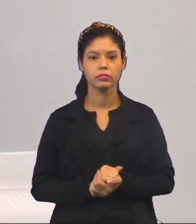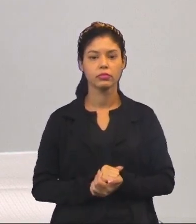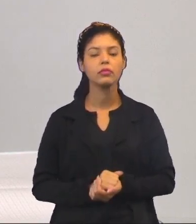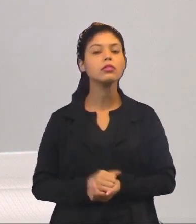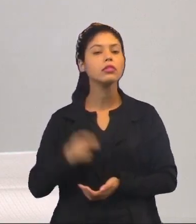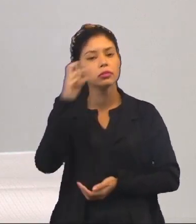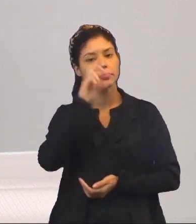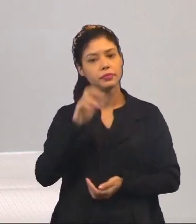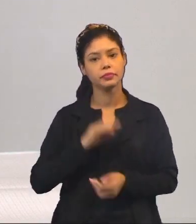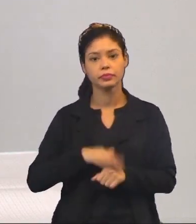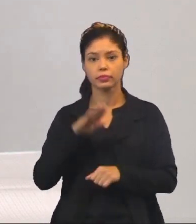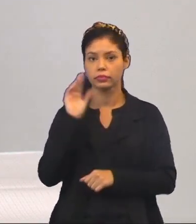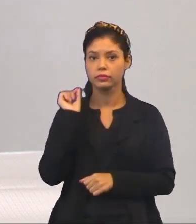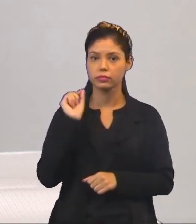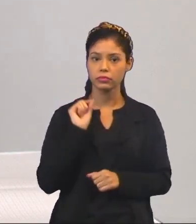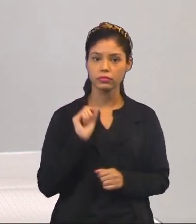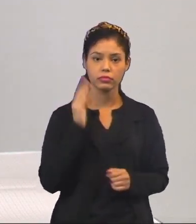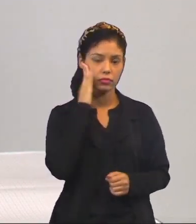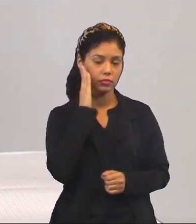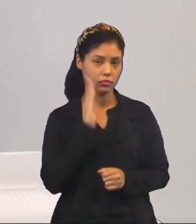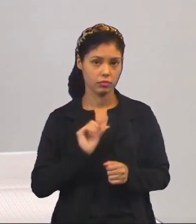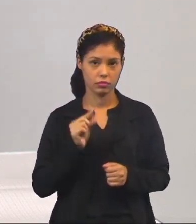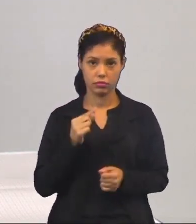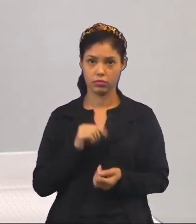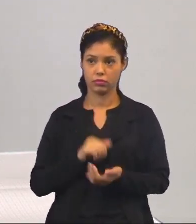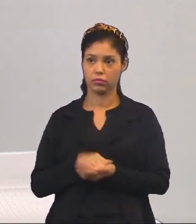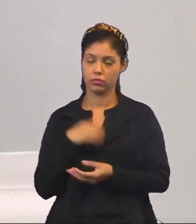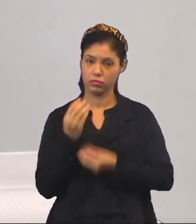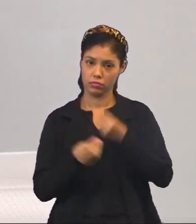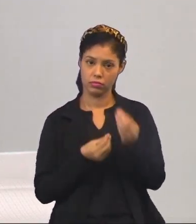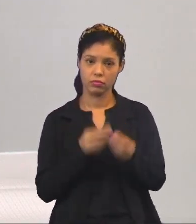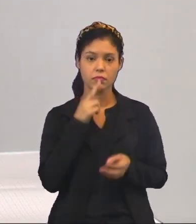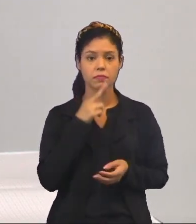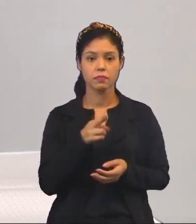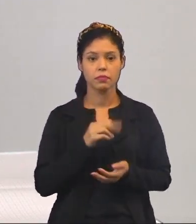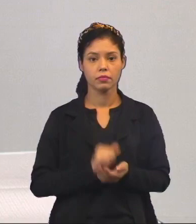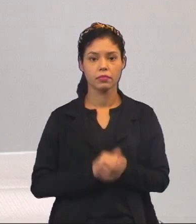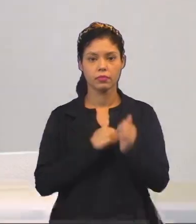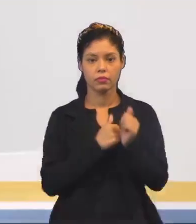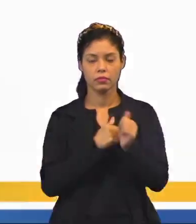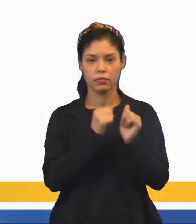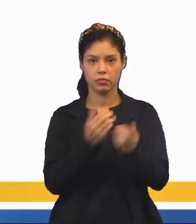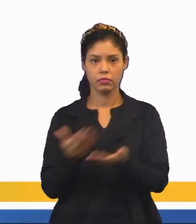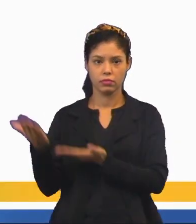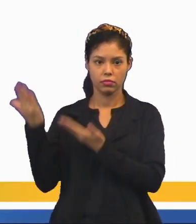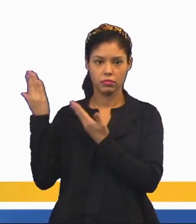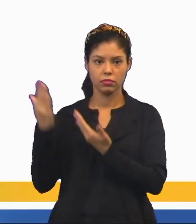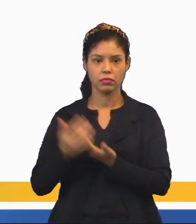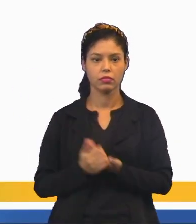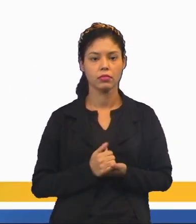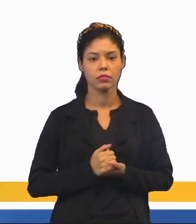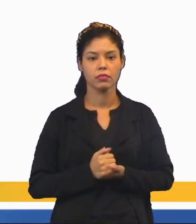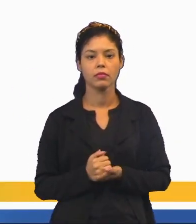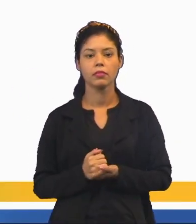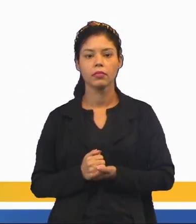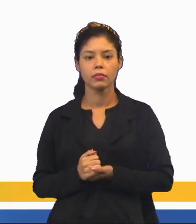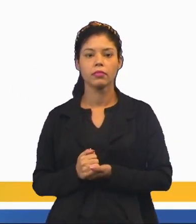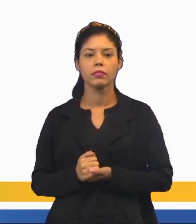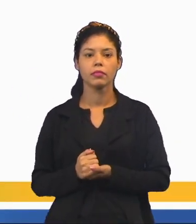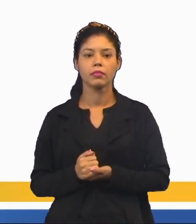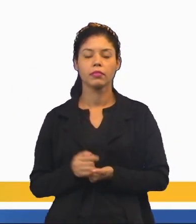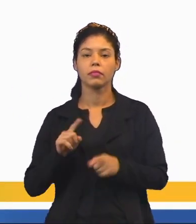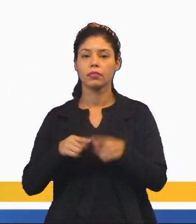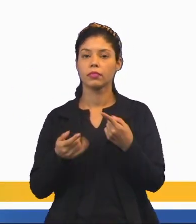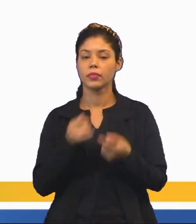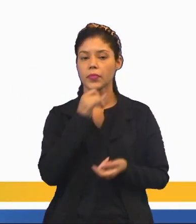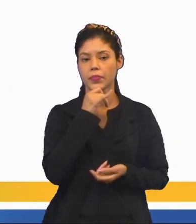gente analisar mais o que, entender um pouco mais sobre como fazer esse cálculo, acompanha comigo aí na telinha. Aqui eu tenho mais